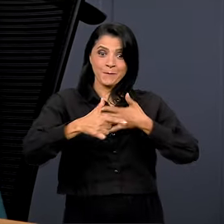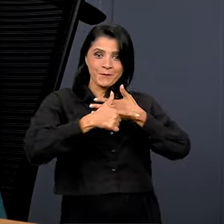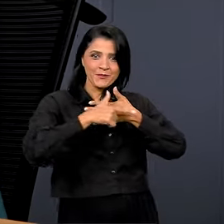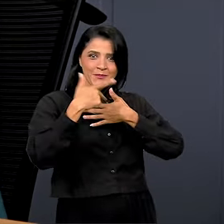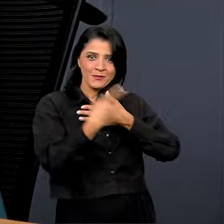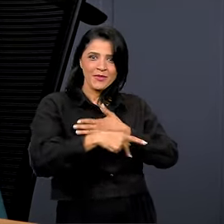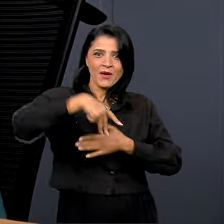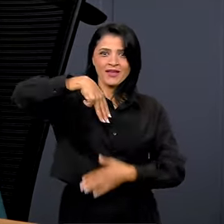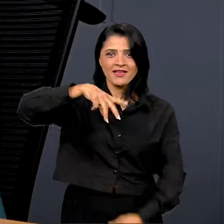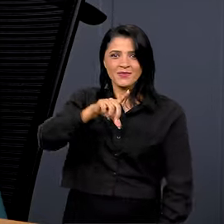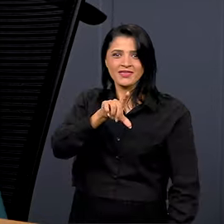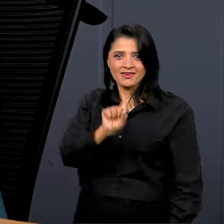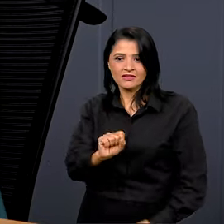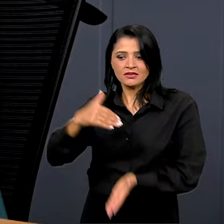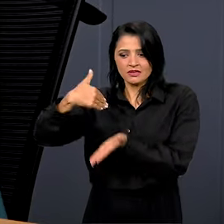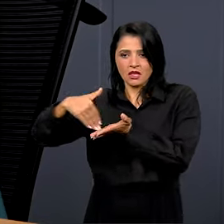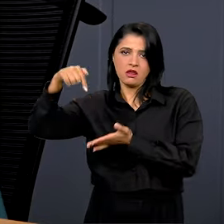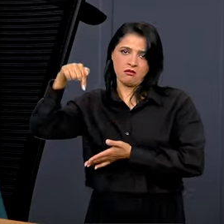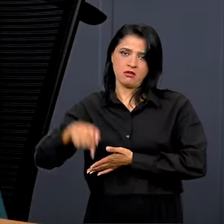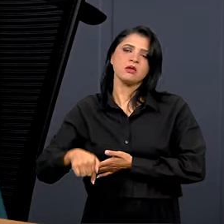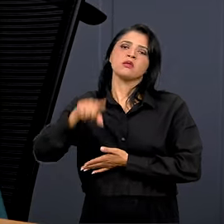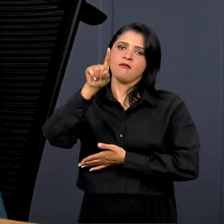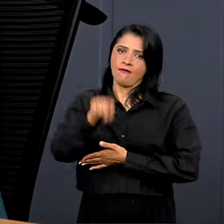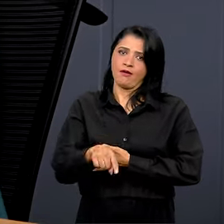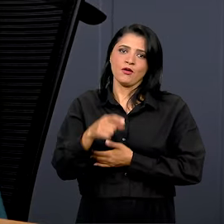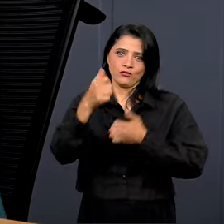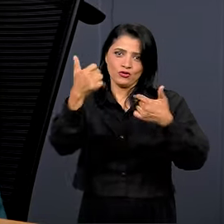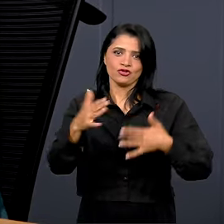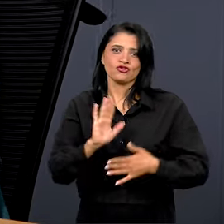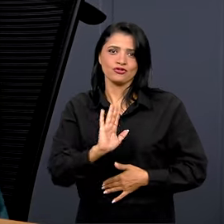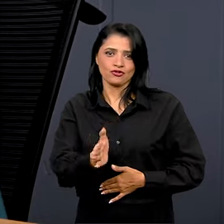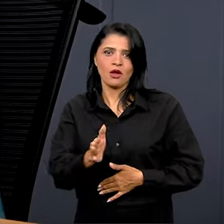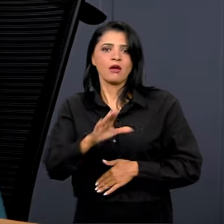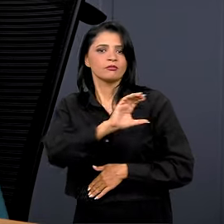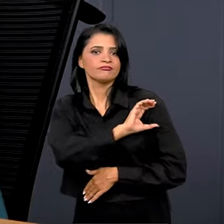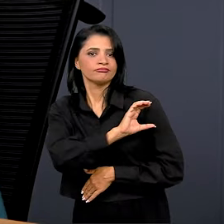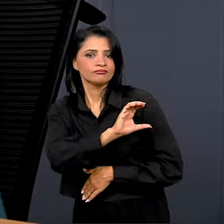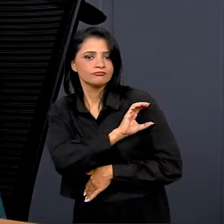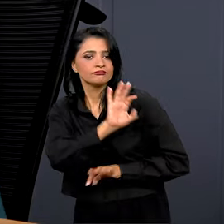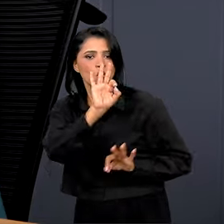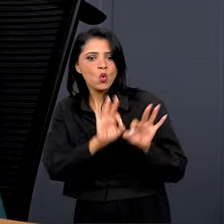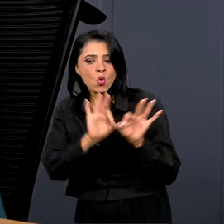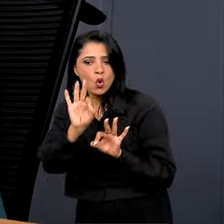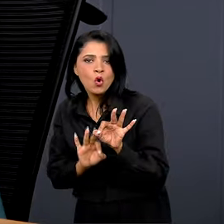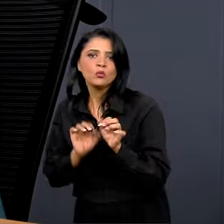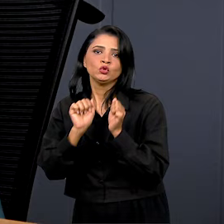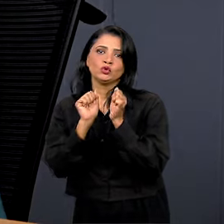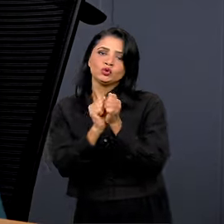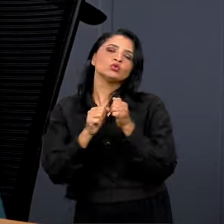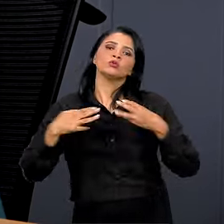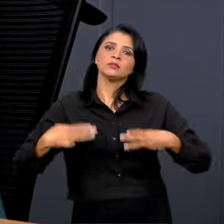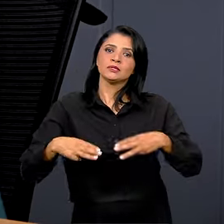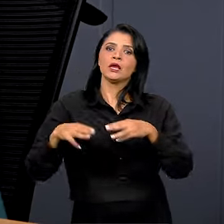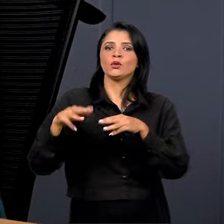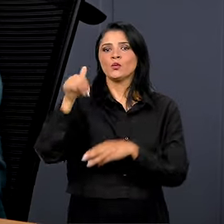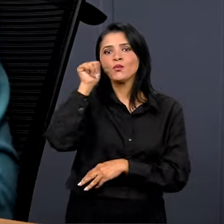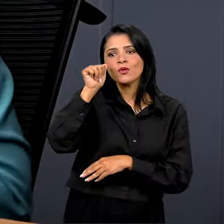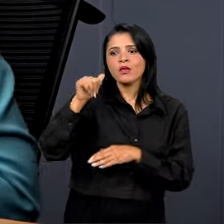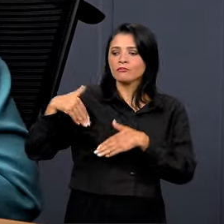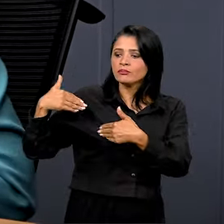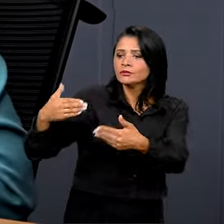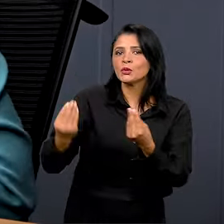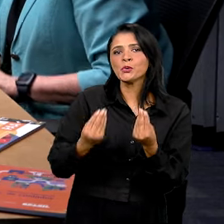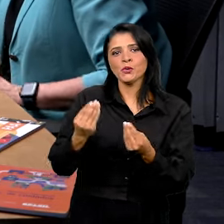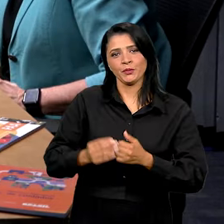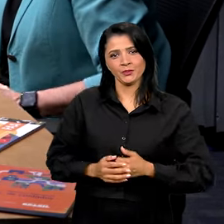do MDS e desta secretaria é justamente Como eu disse coordenar eh junto com o ministério das mulheres todo